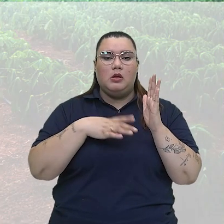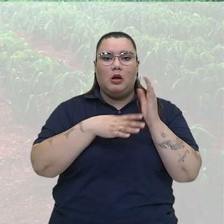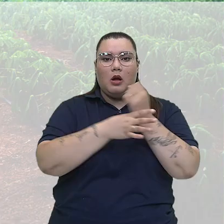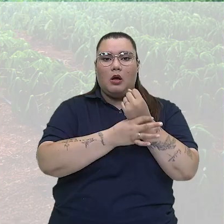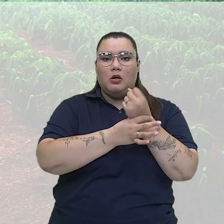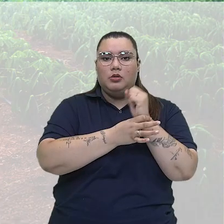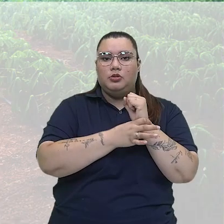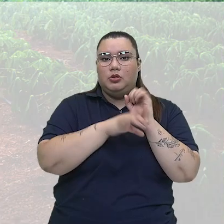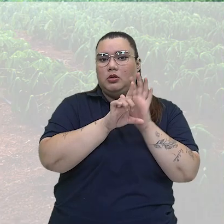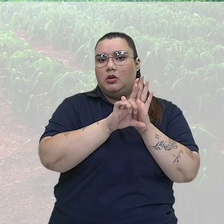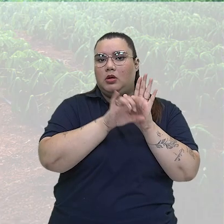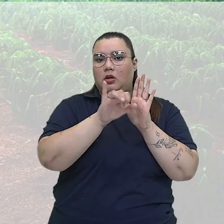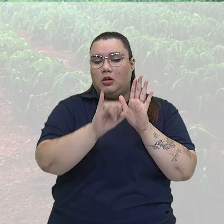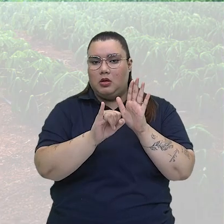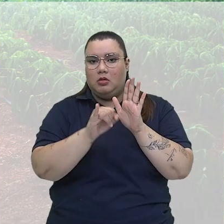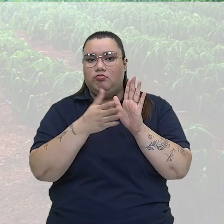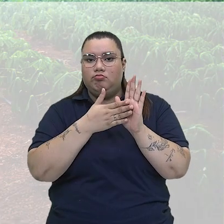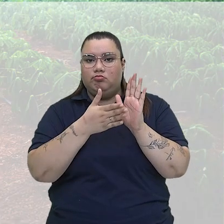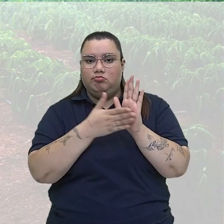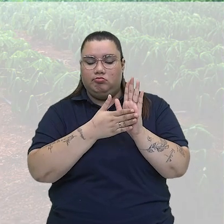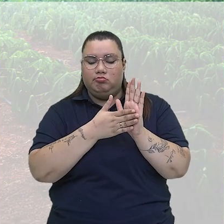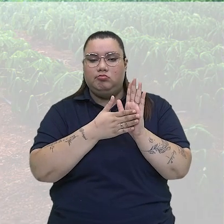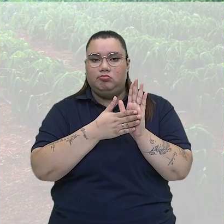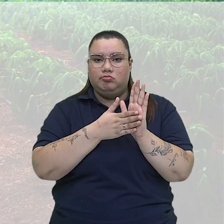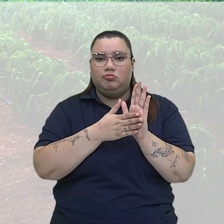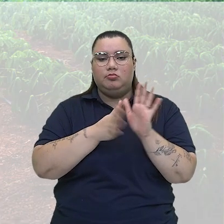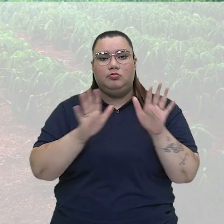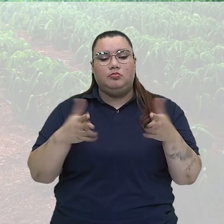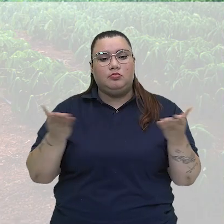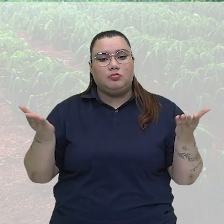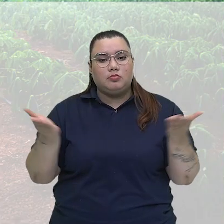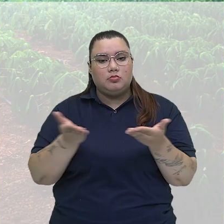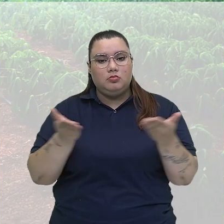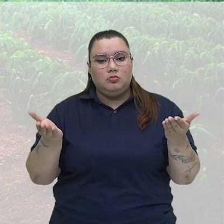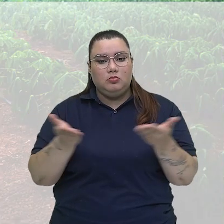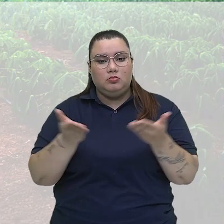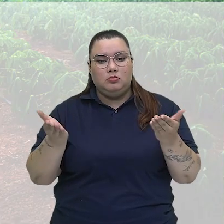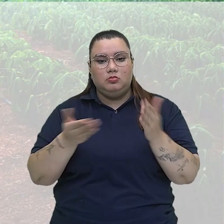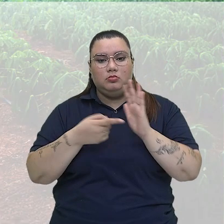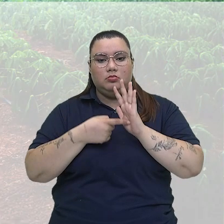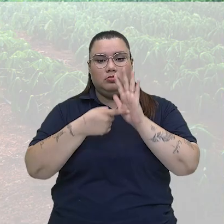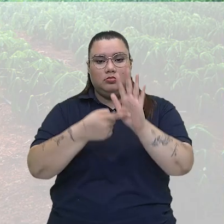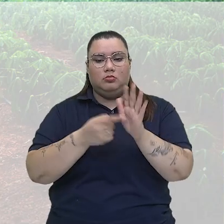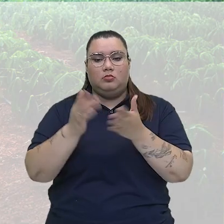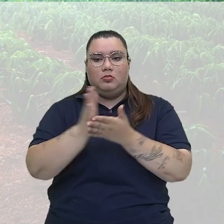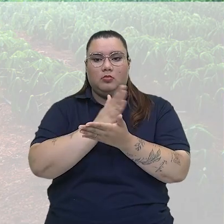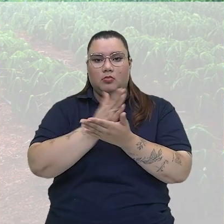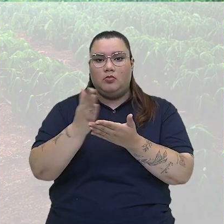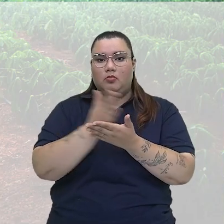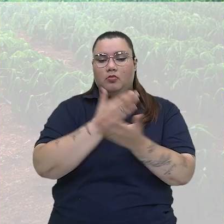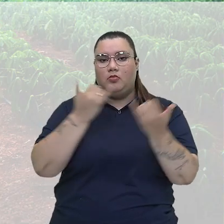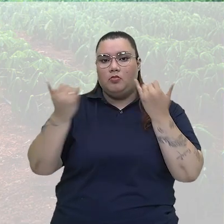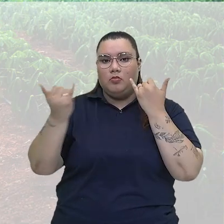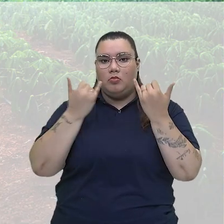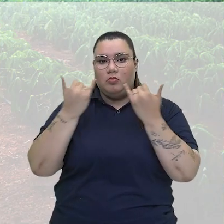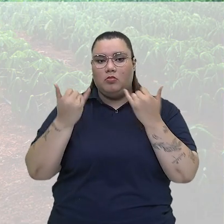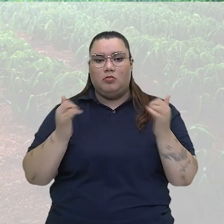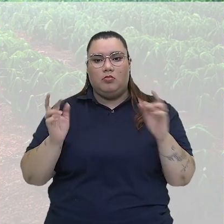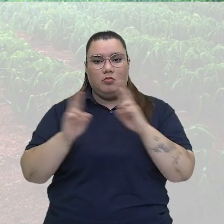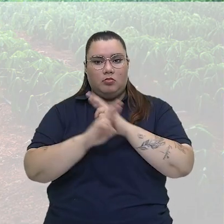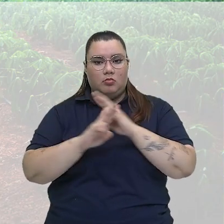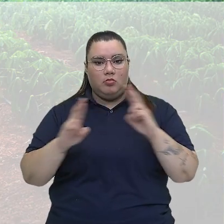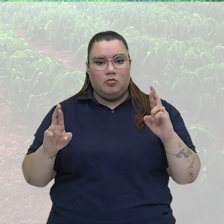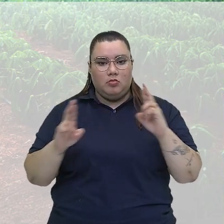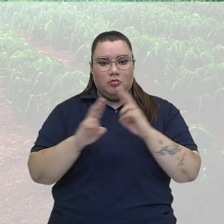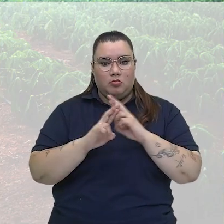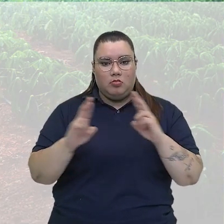regulamentada a partir de uma lei. E agora eu vou mostrar para vocês aqui alguns dados relacionados